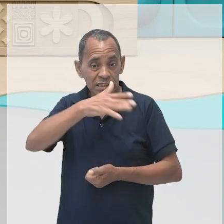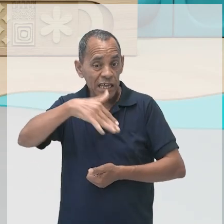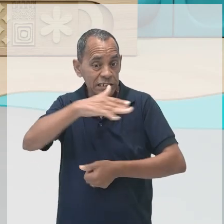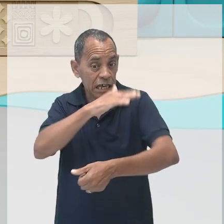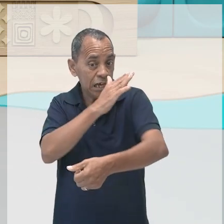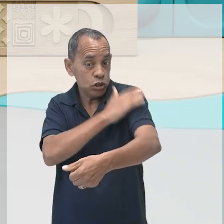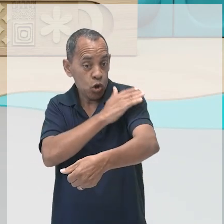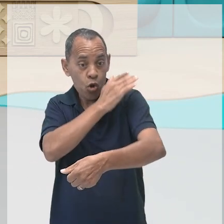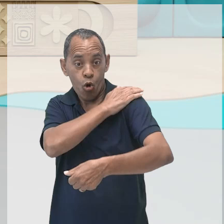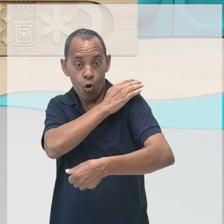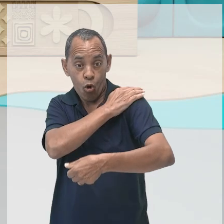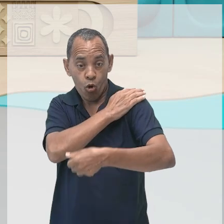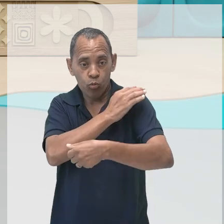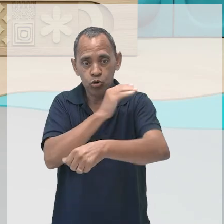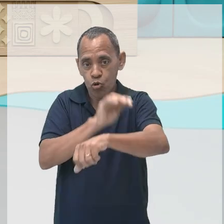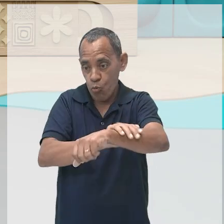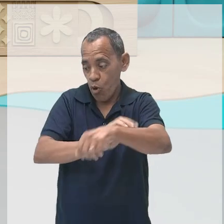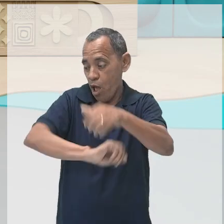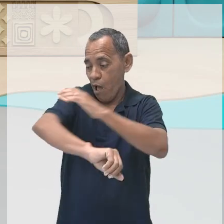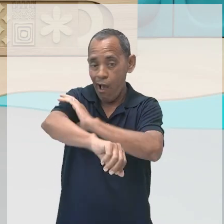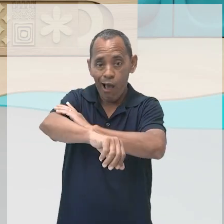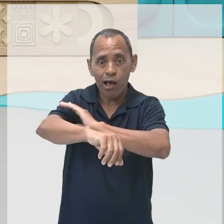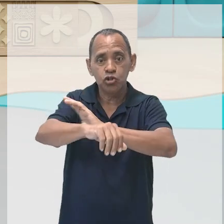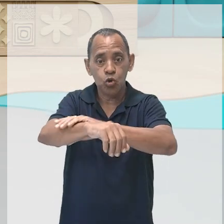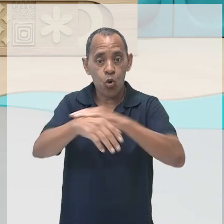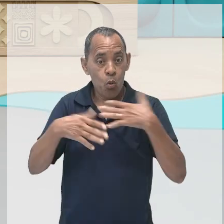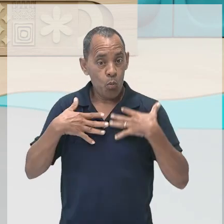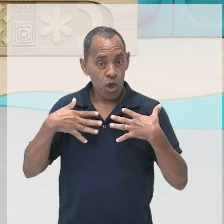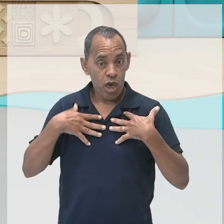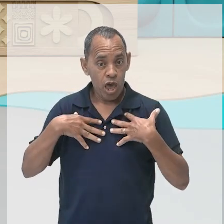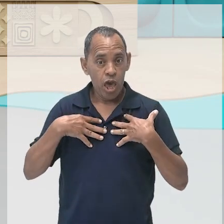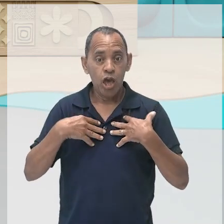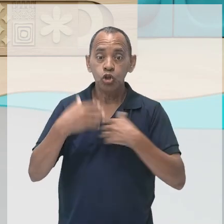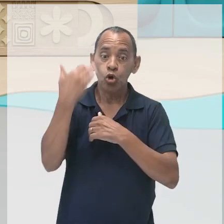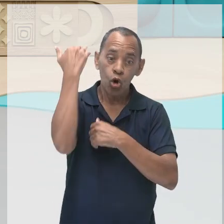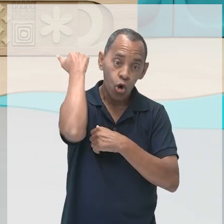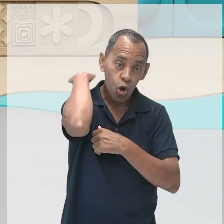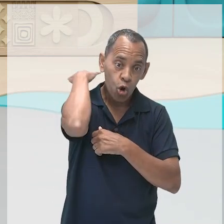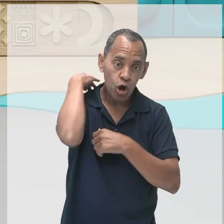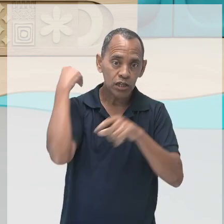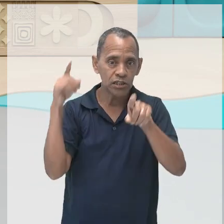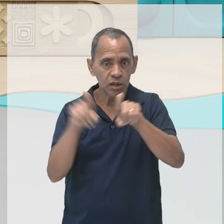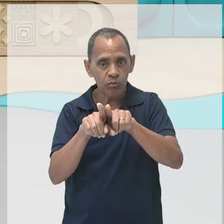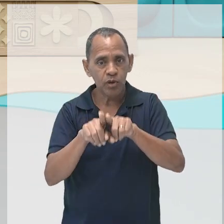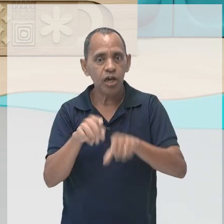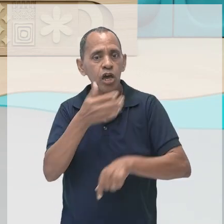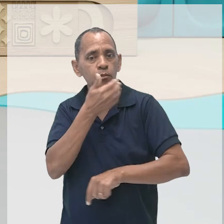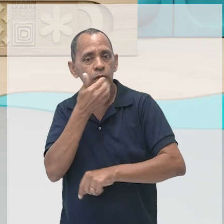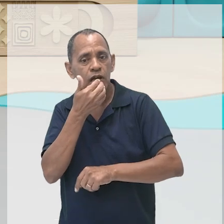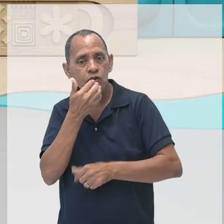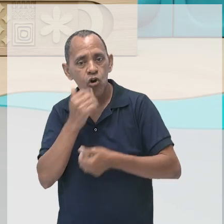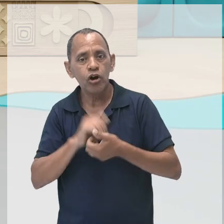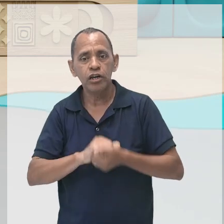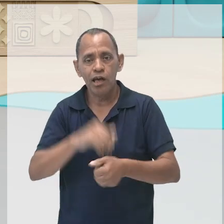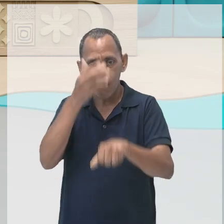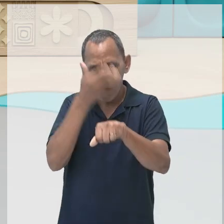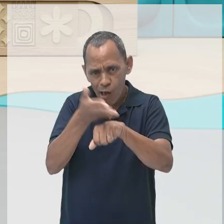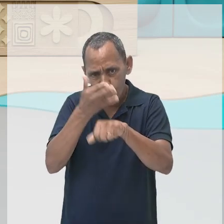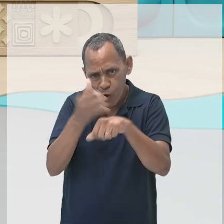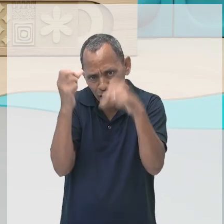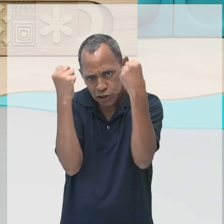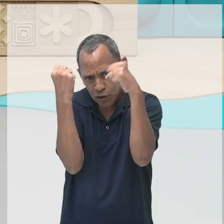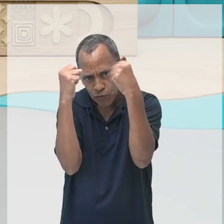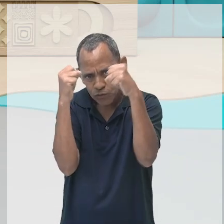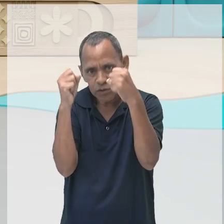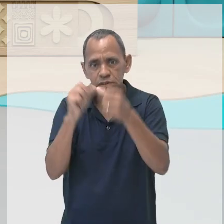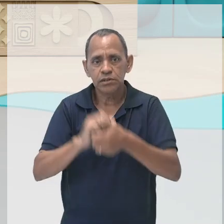ombros, né, braços, peito, costas. São excelentes equipamentos ali que vão auxiliar o praticante